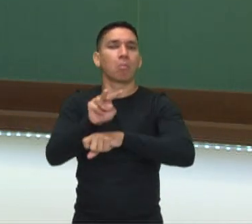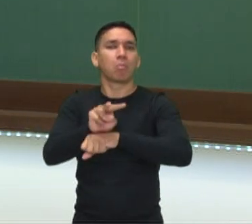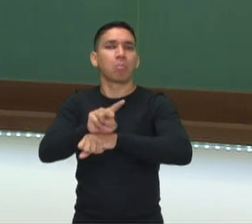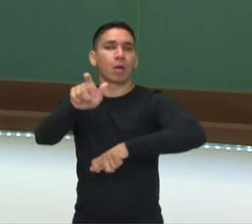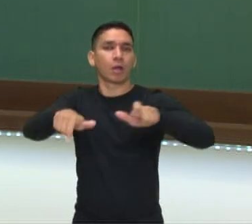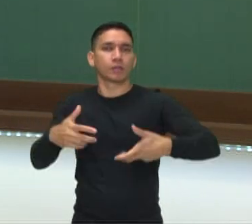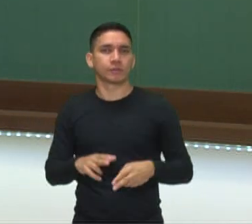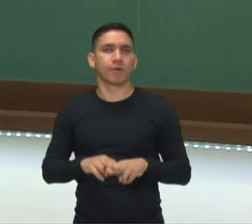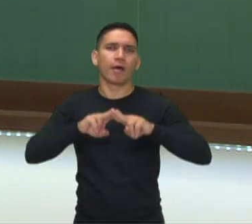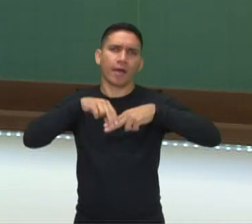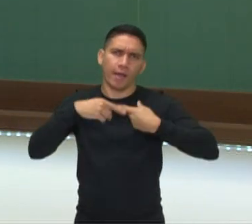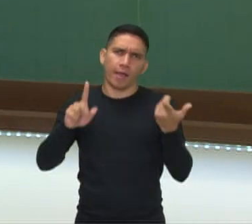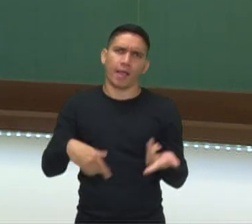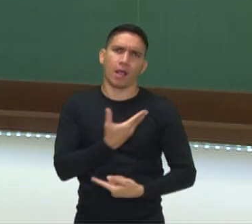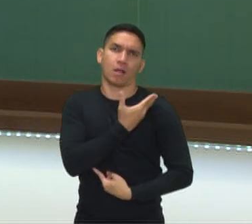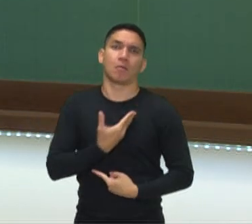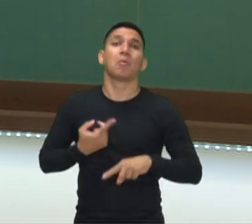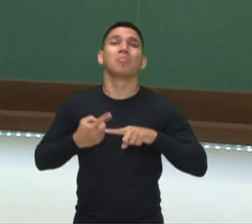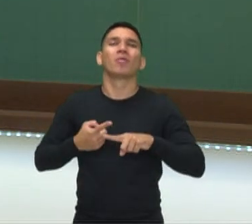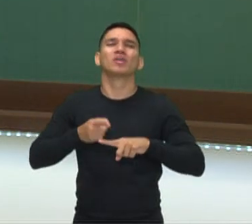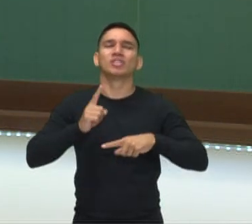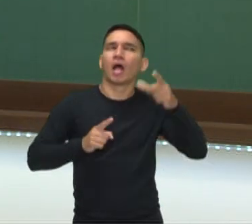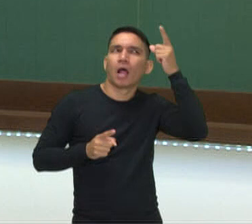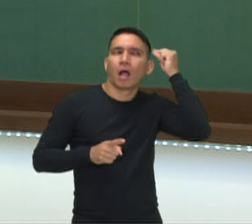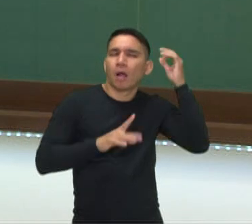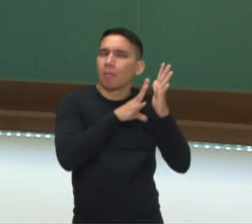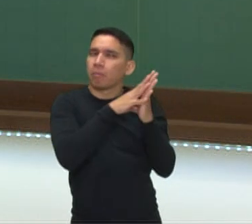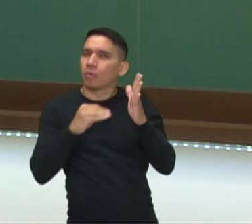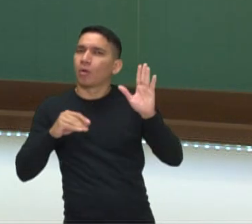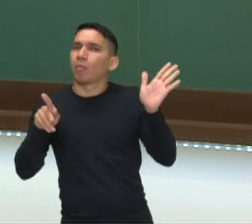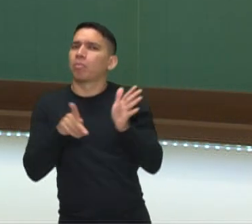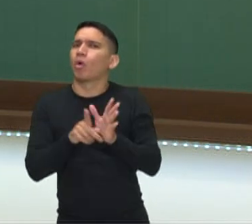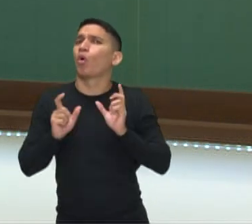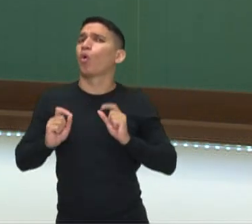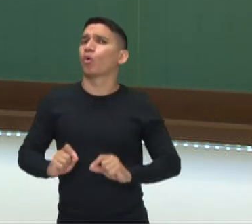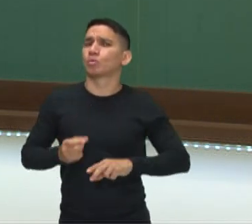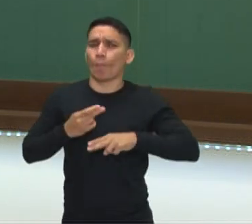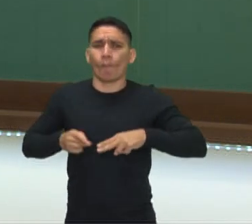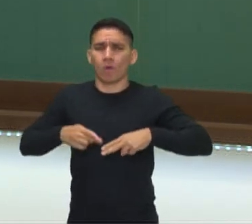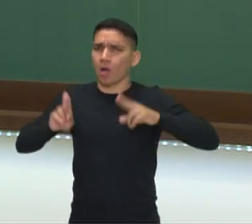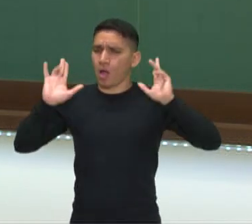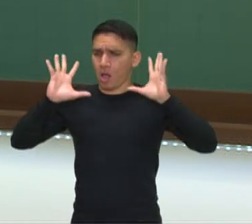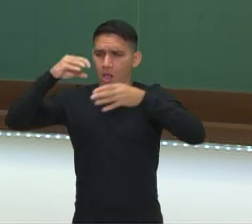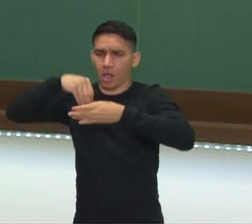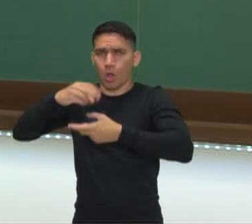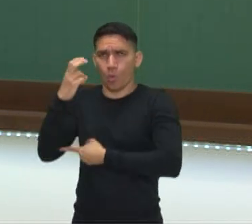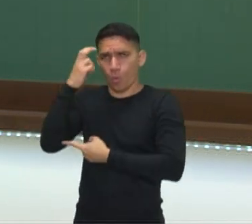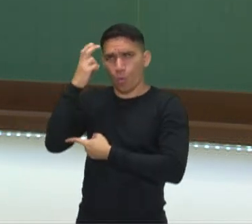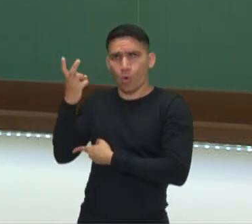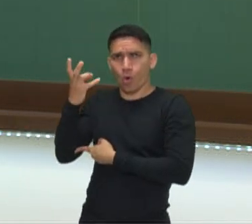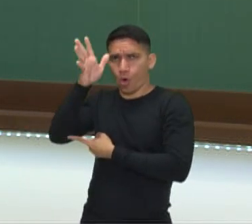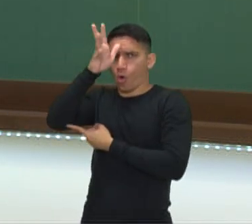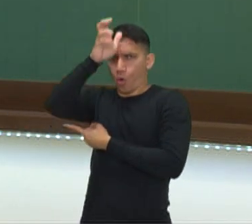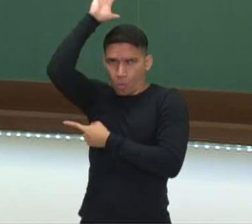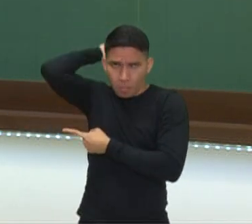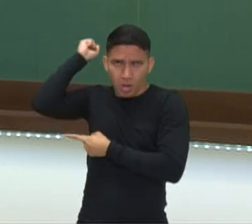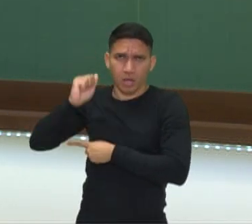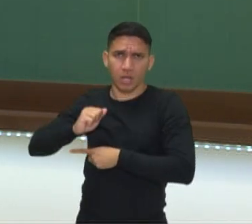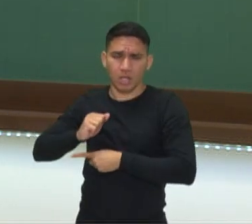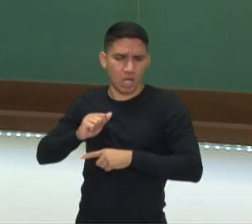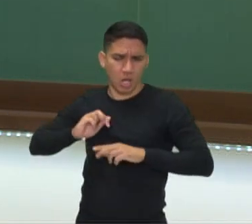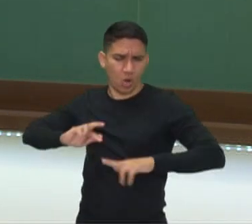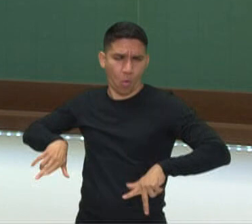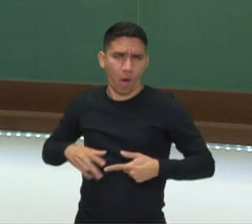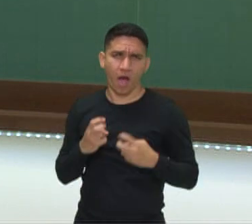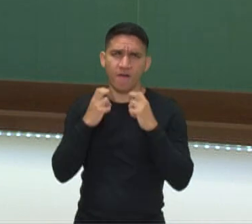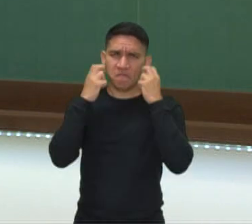público porque eles já tinham aquela mentalidade grega assimilada da cultura anterior, dentro da cultura romana, que o corpo não era uma coisa de se